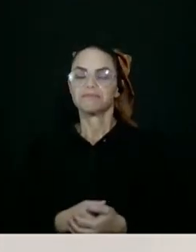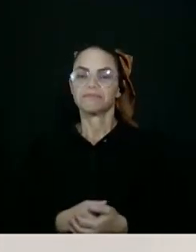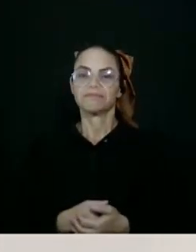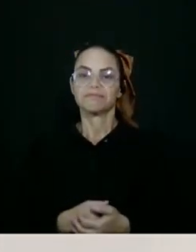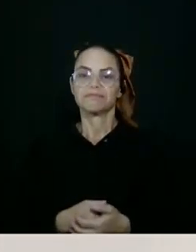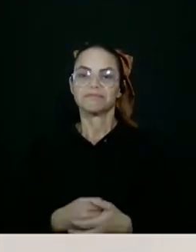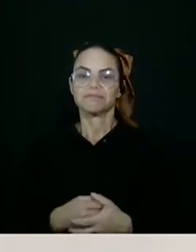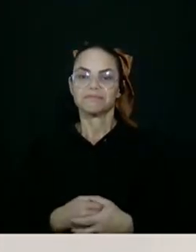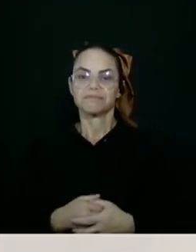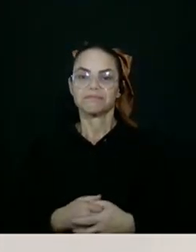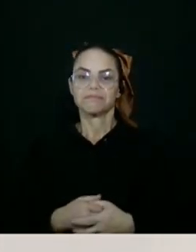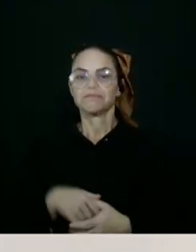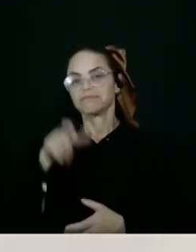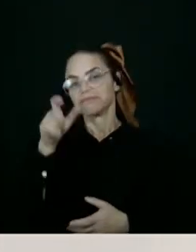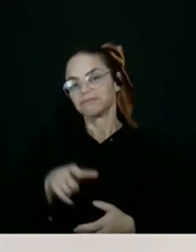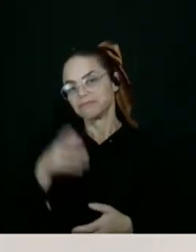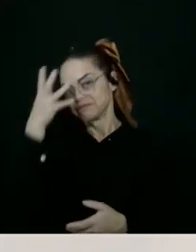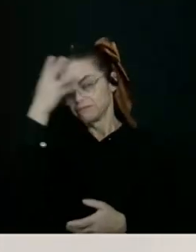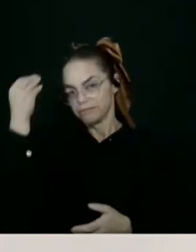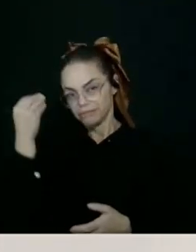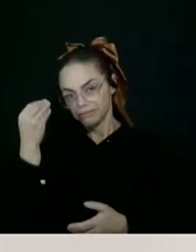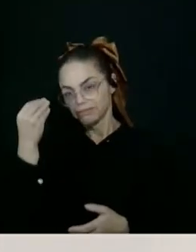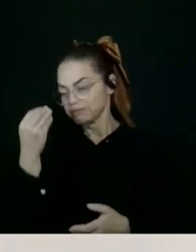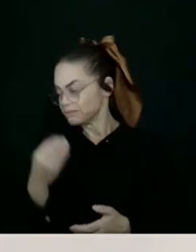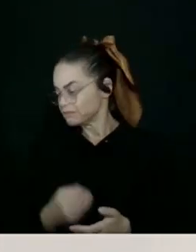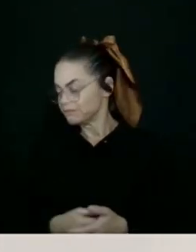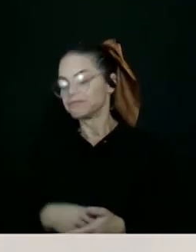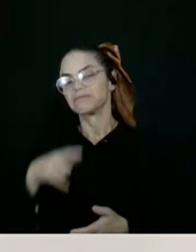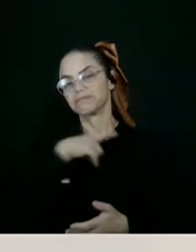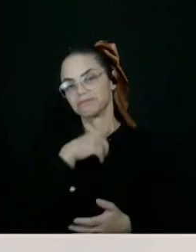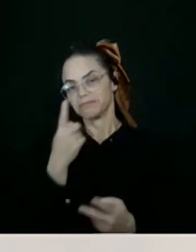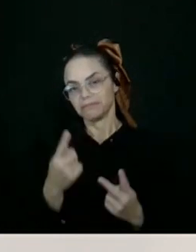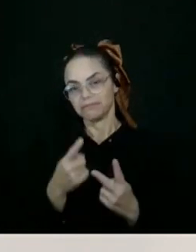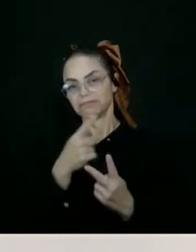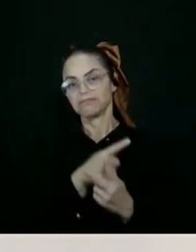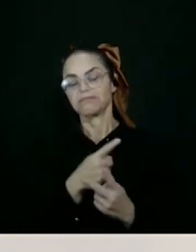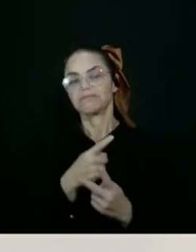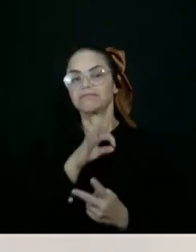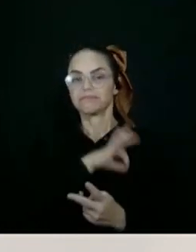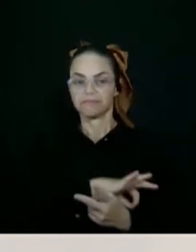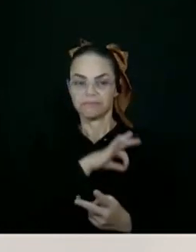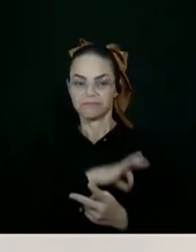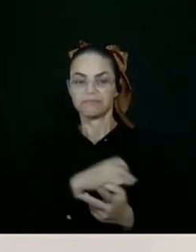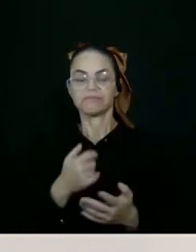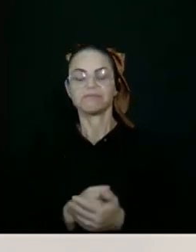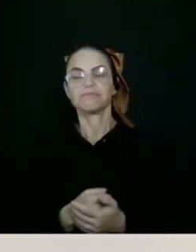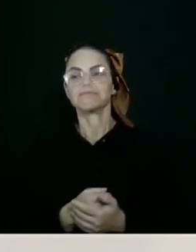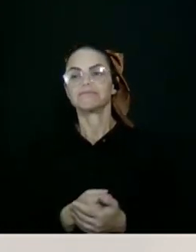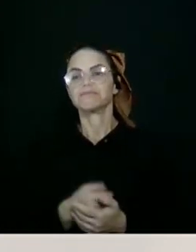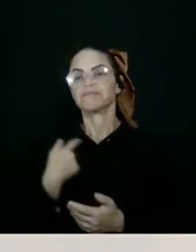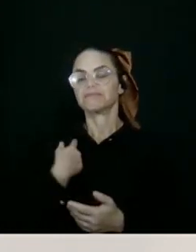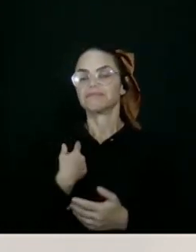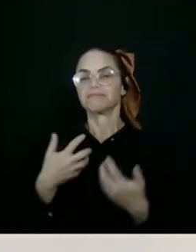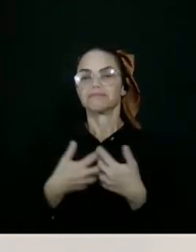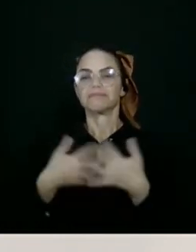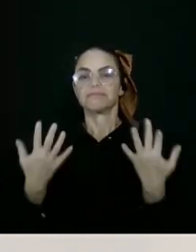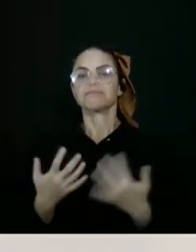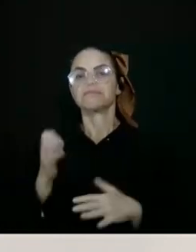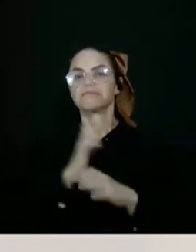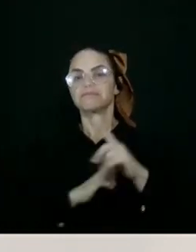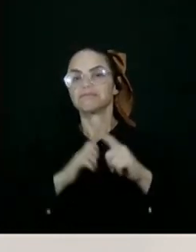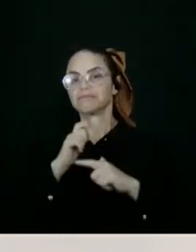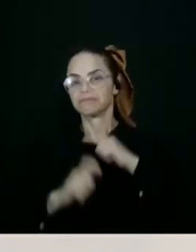A pessoa se esquecer de que tem duas rendas. Às vezes a pessoa foi desligada de um emprego durante o